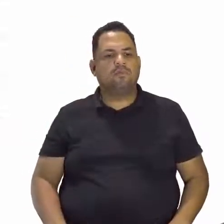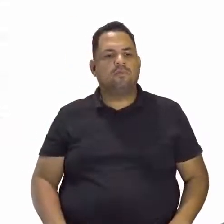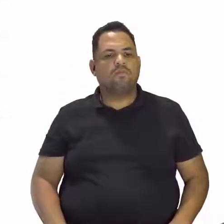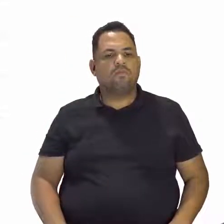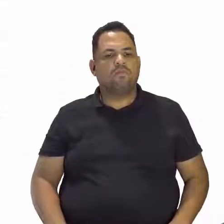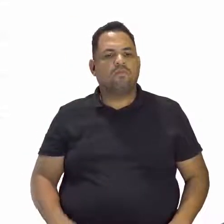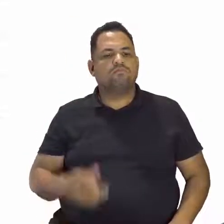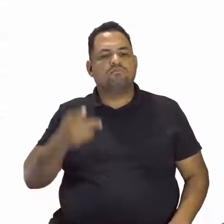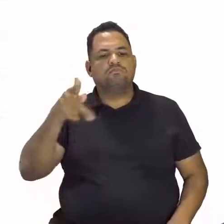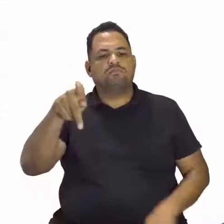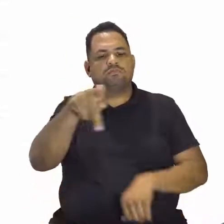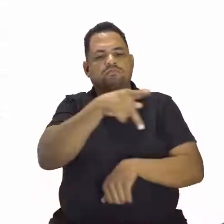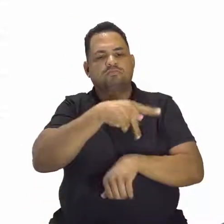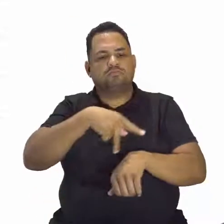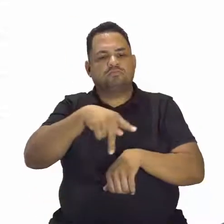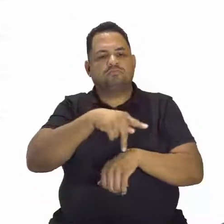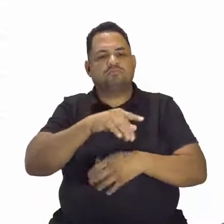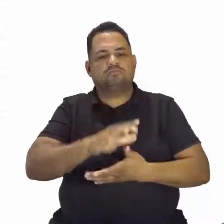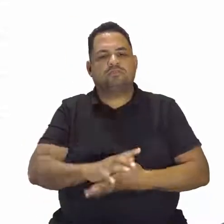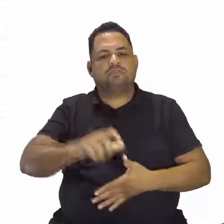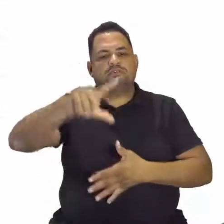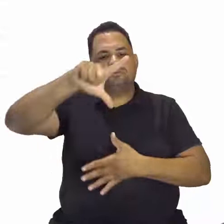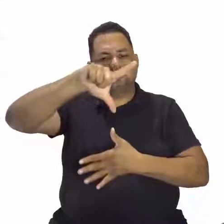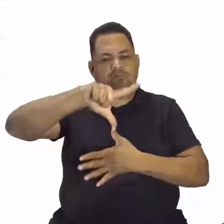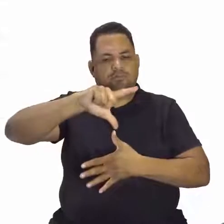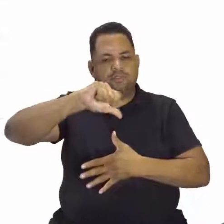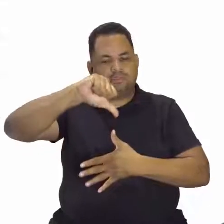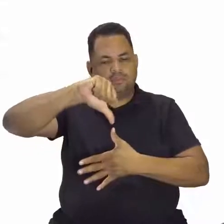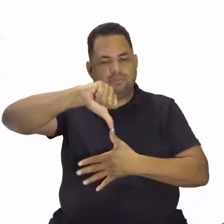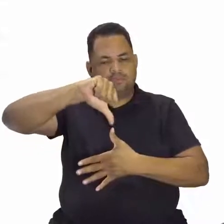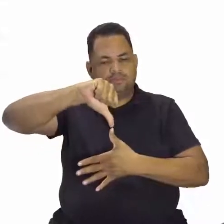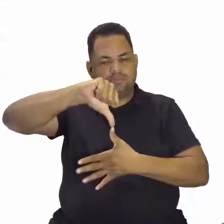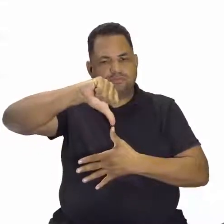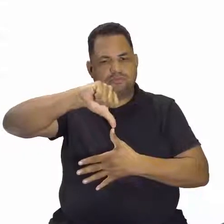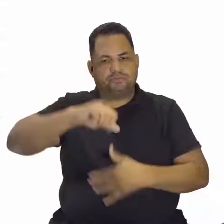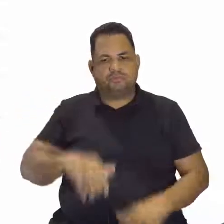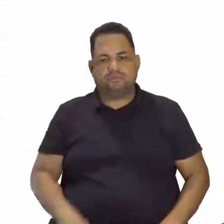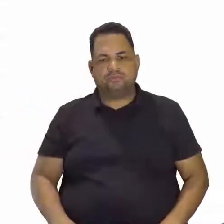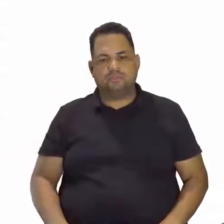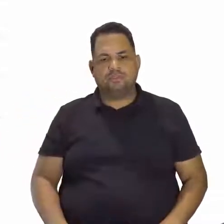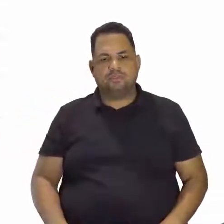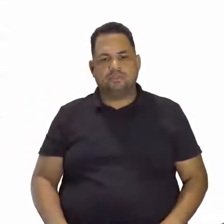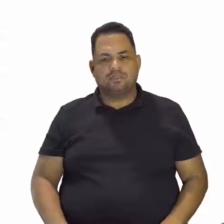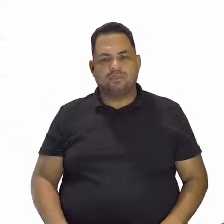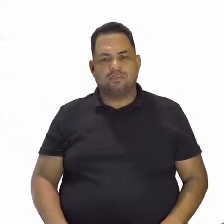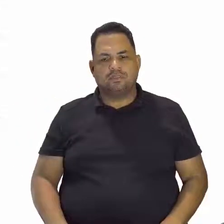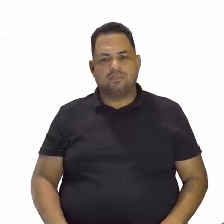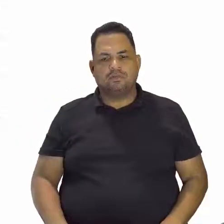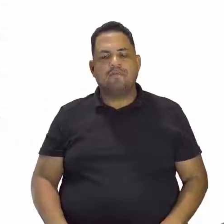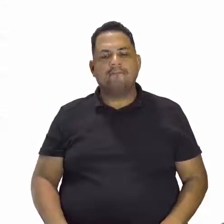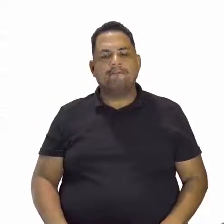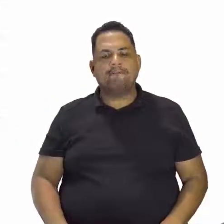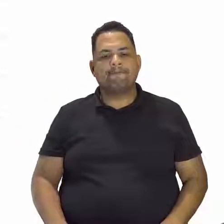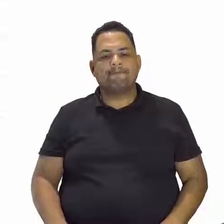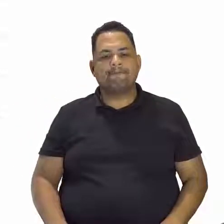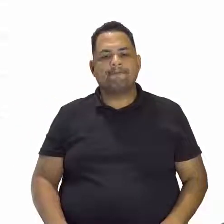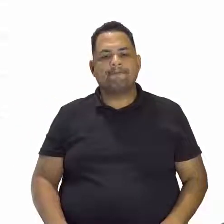esses outros países da América do Sul, tá? Então, a Amazônia é essa área extensa,